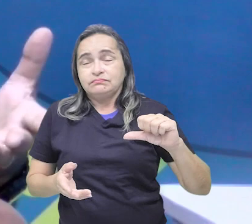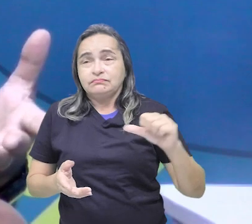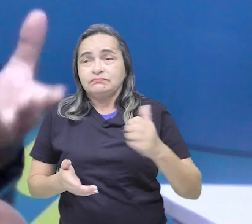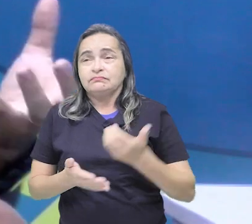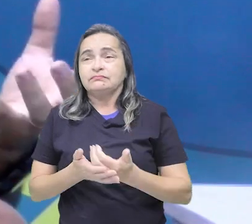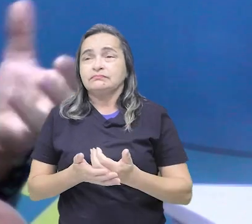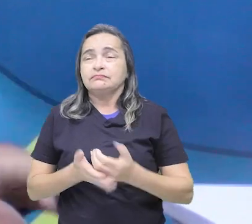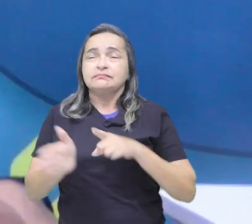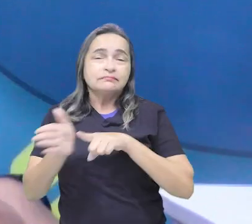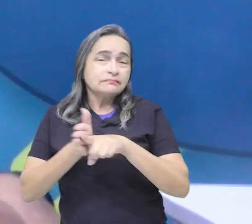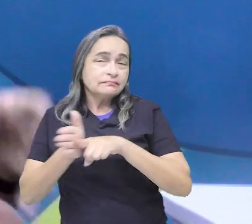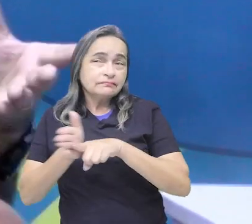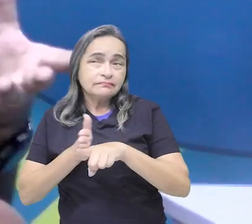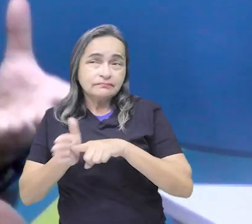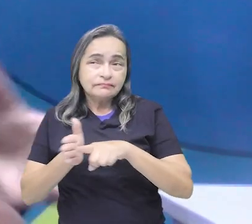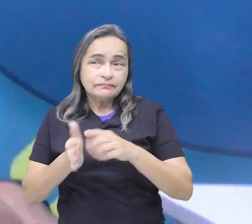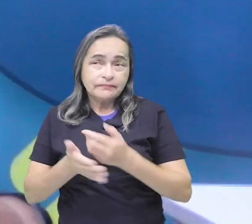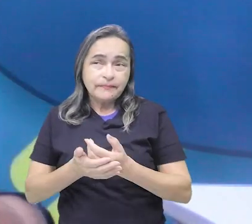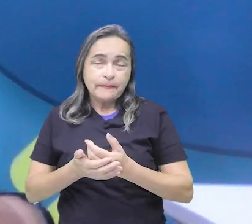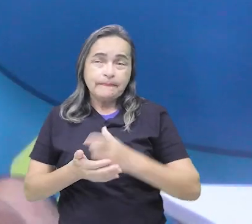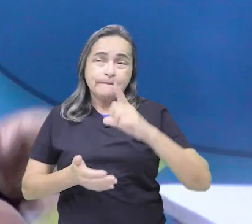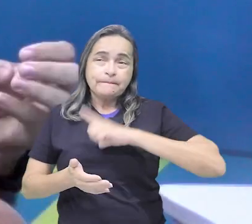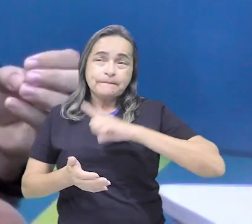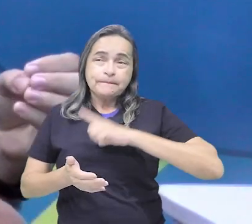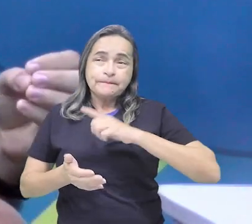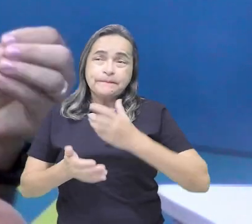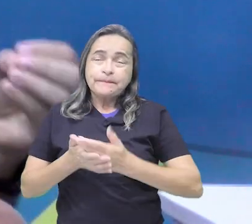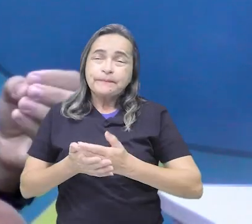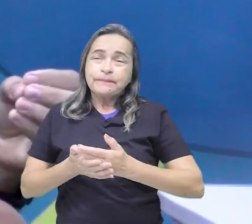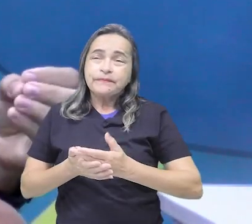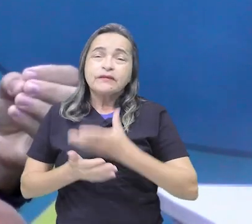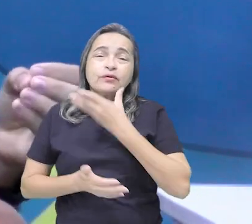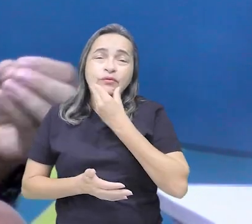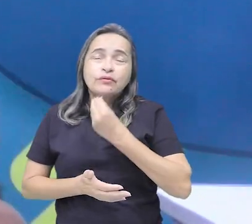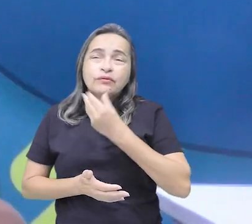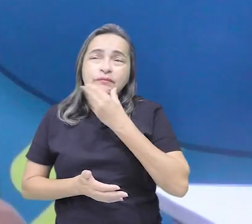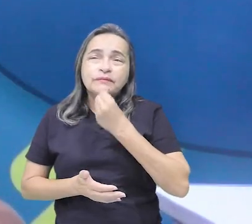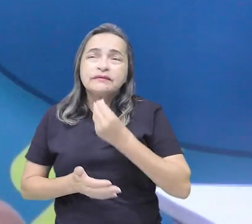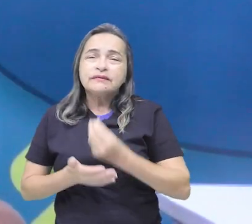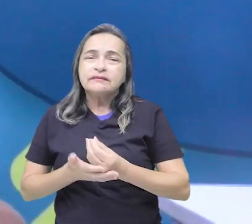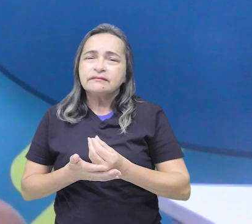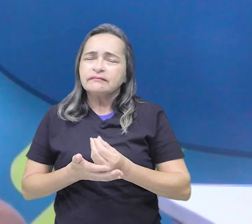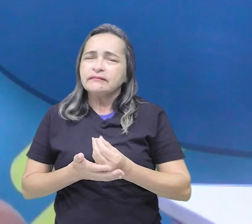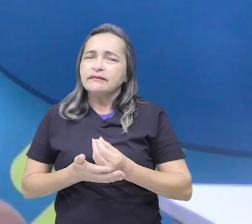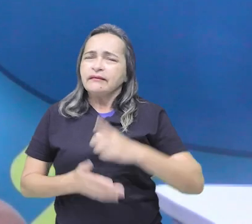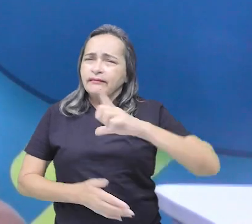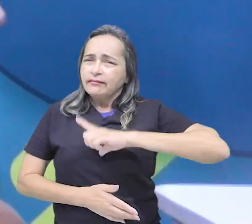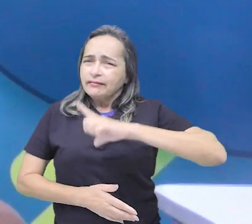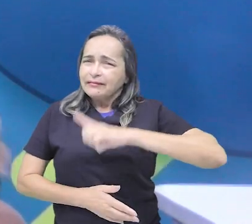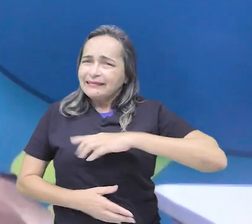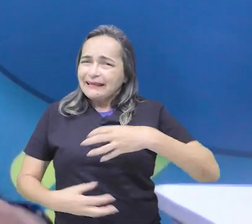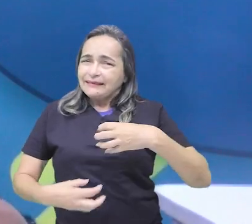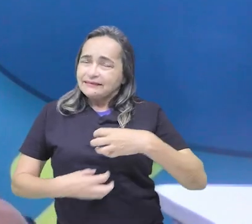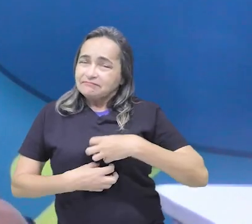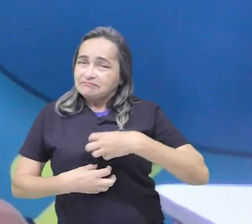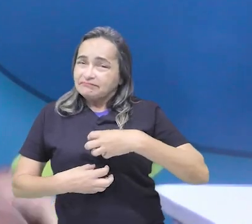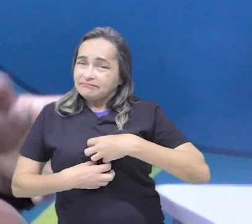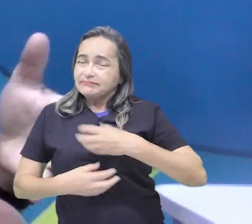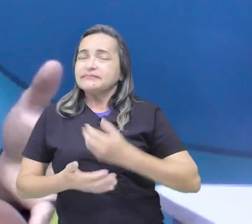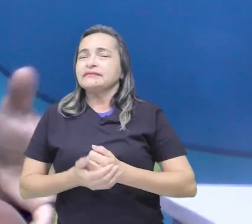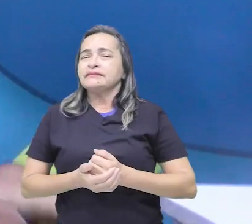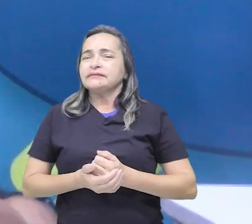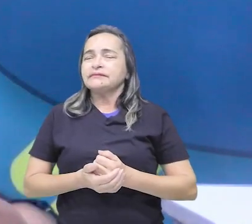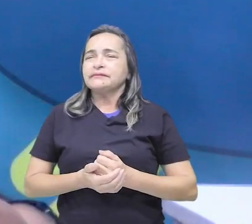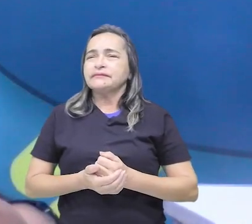cuidados, porém, há pacientes que já demonstram algum tipo de sintoma moderado. A nível de rastreamento,